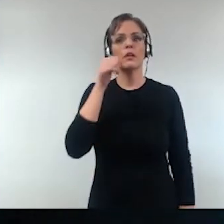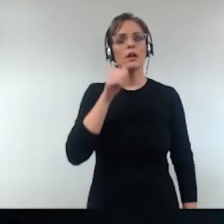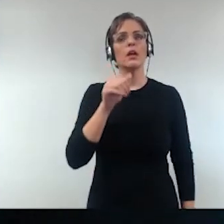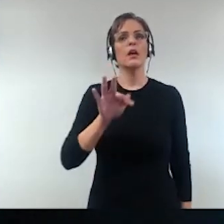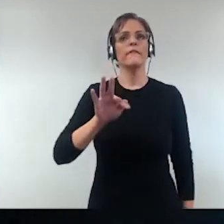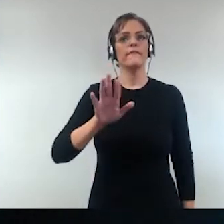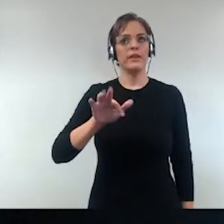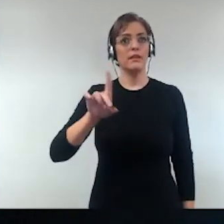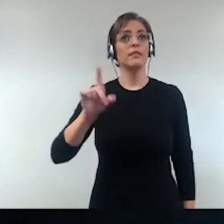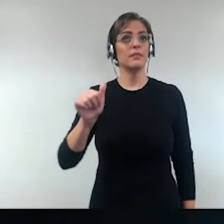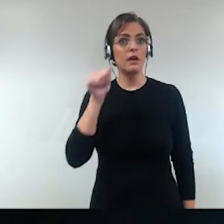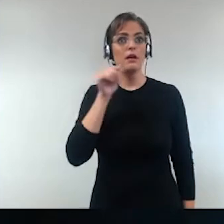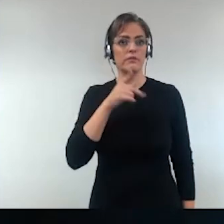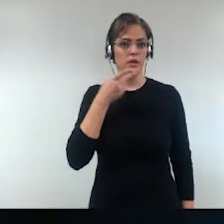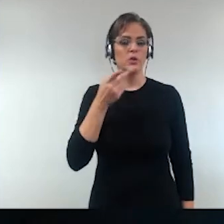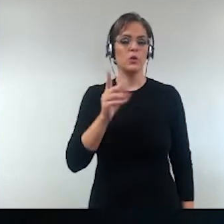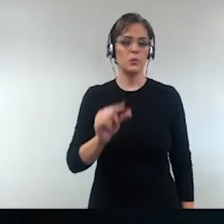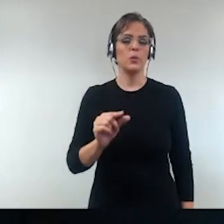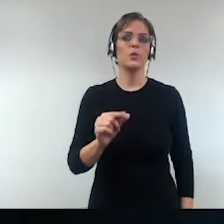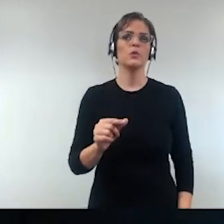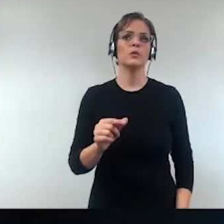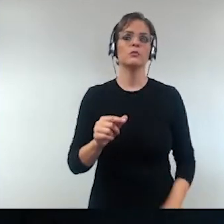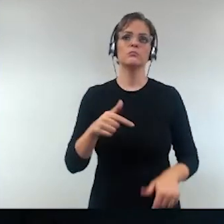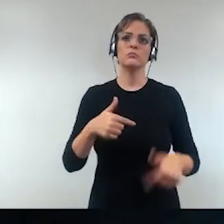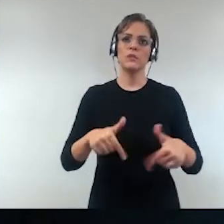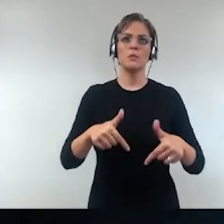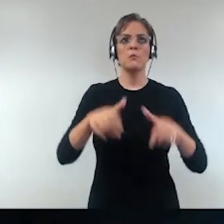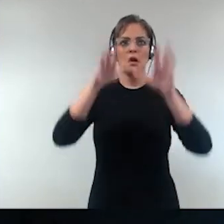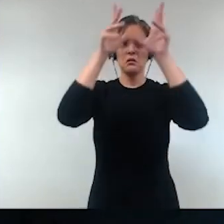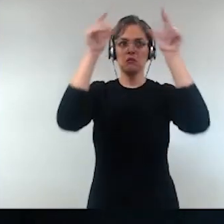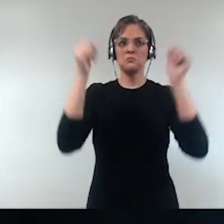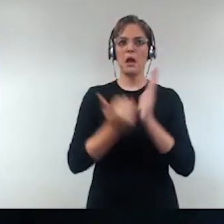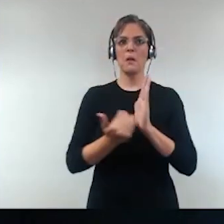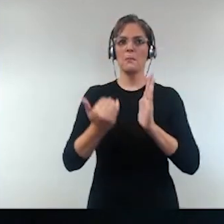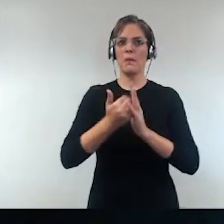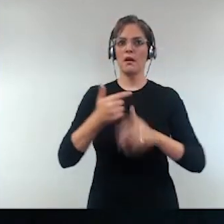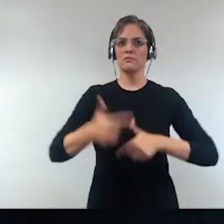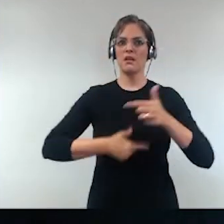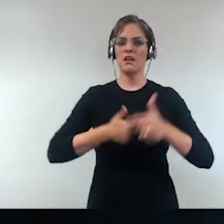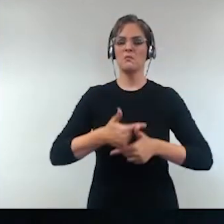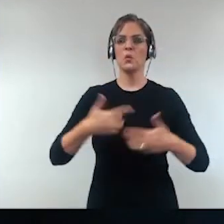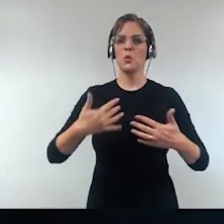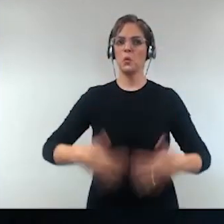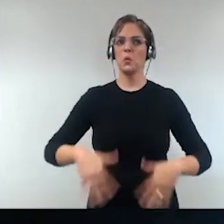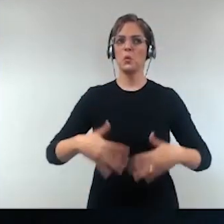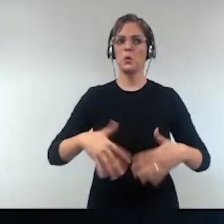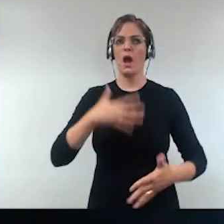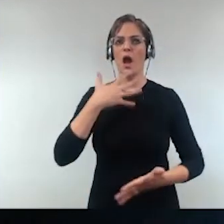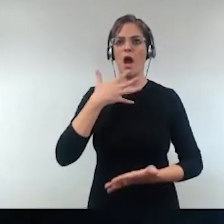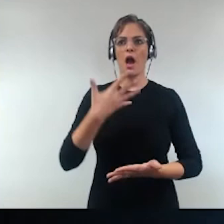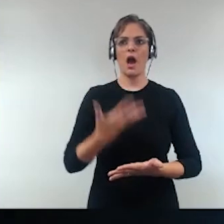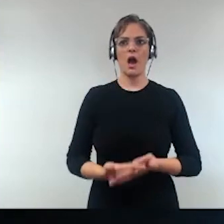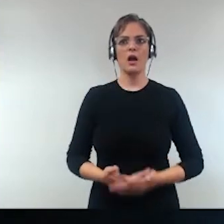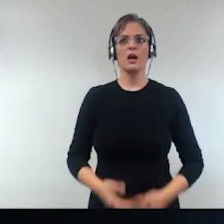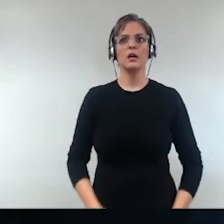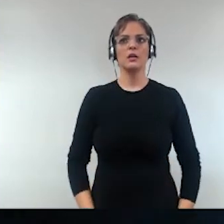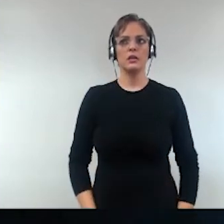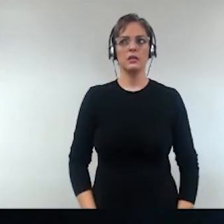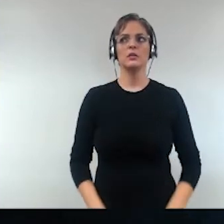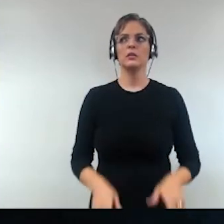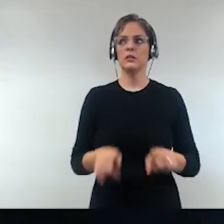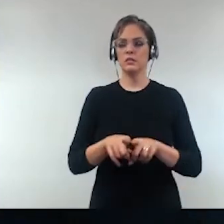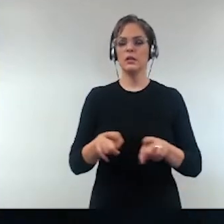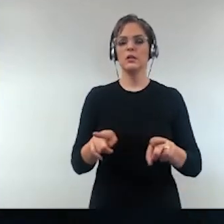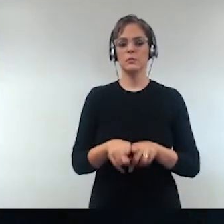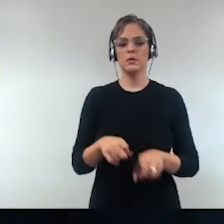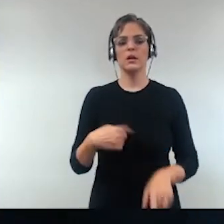tema, o judiciário teve um aumento de produtividade impressionante, né? E nós vimos também